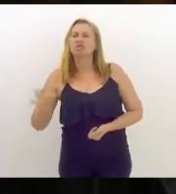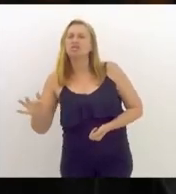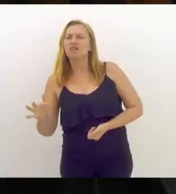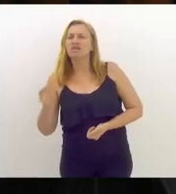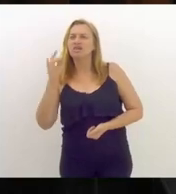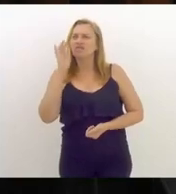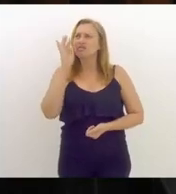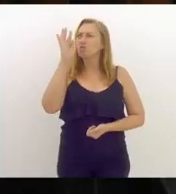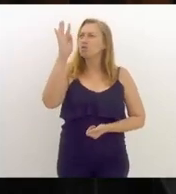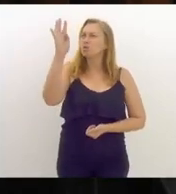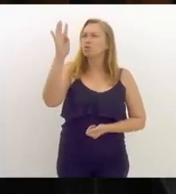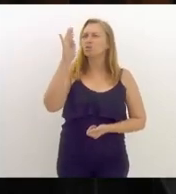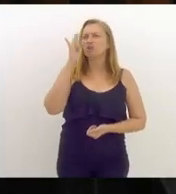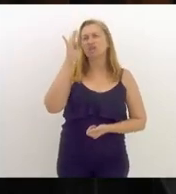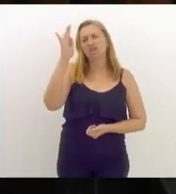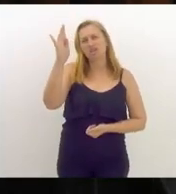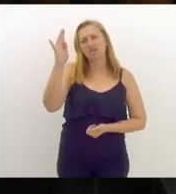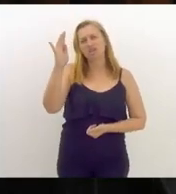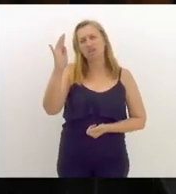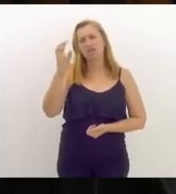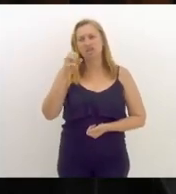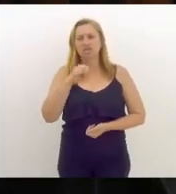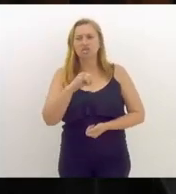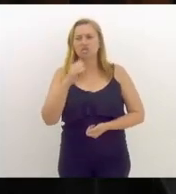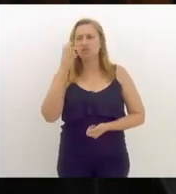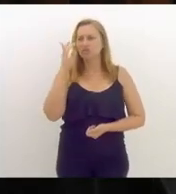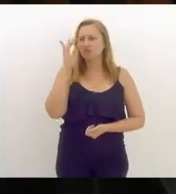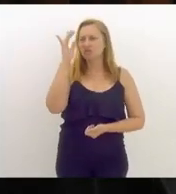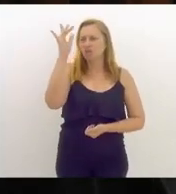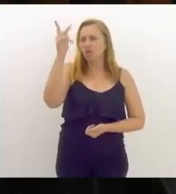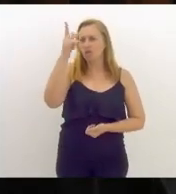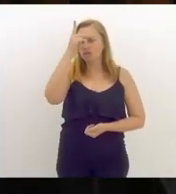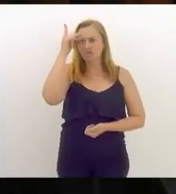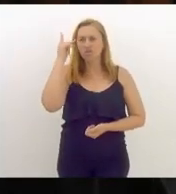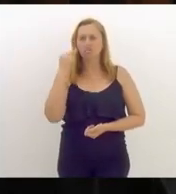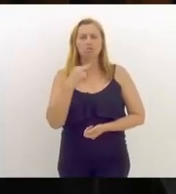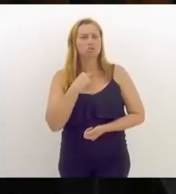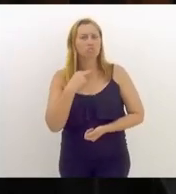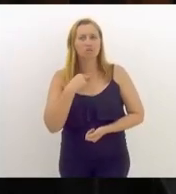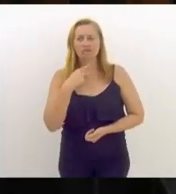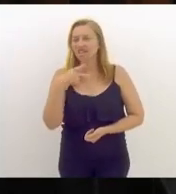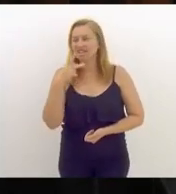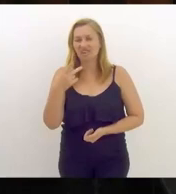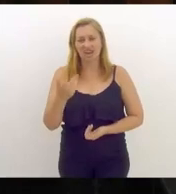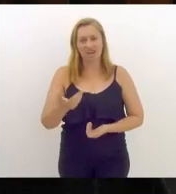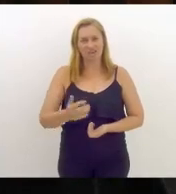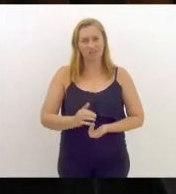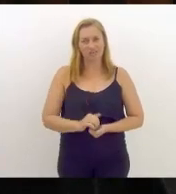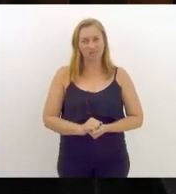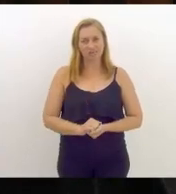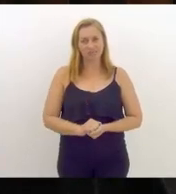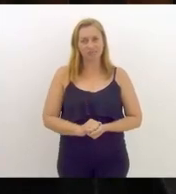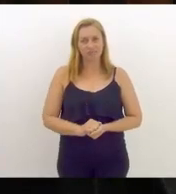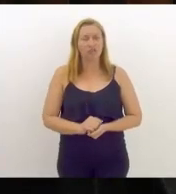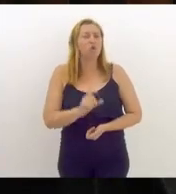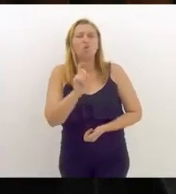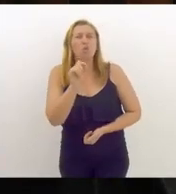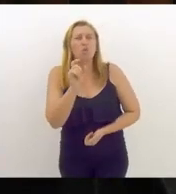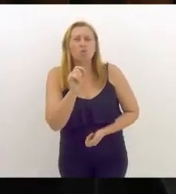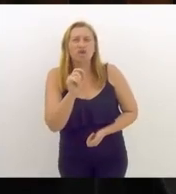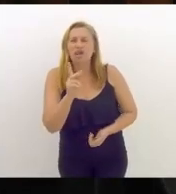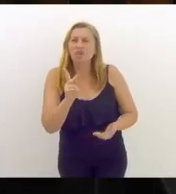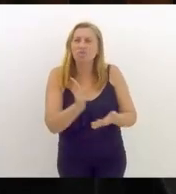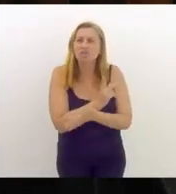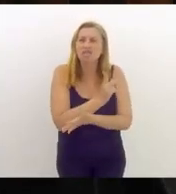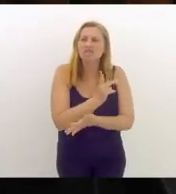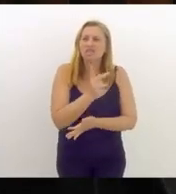exemplo se os filósofos não pudessem questionar o que seria da